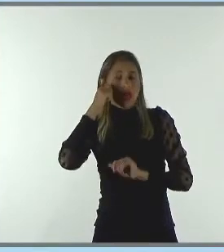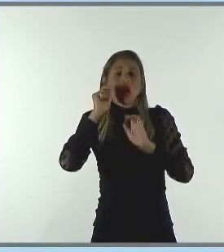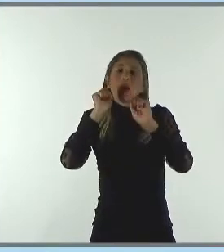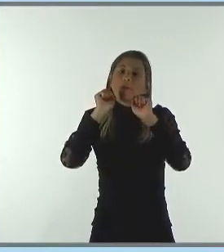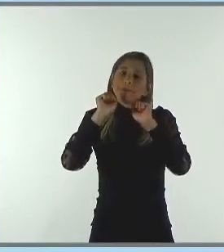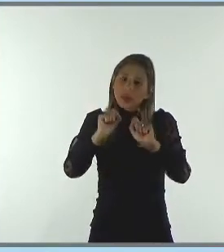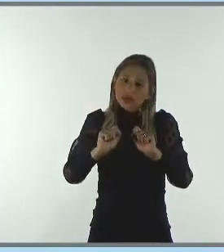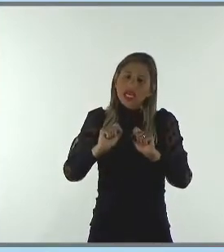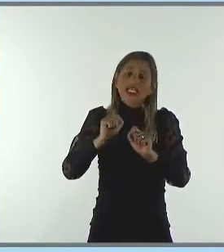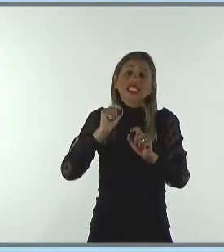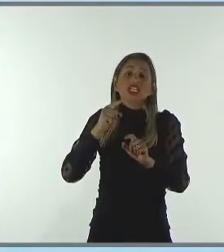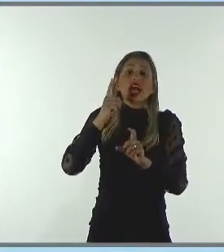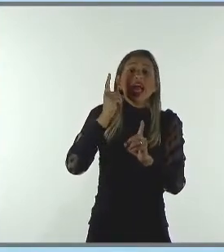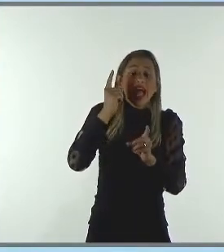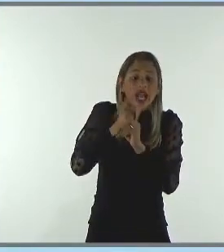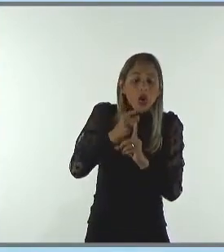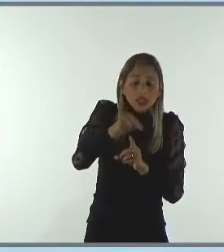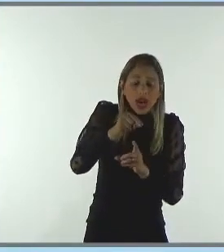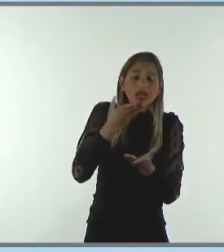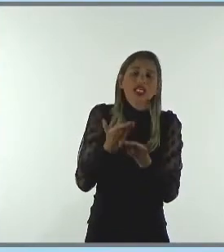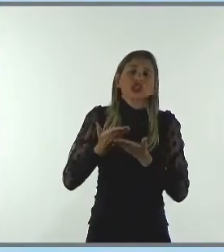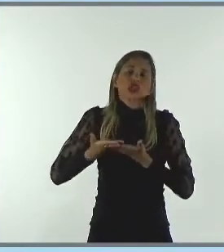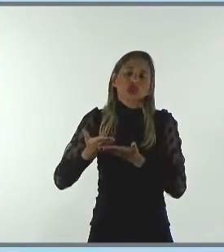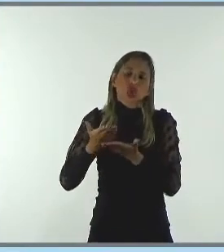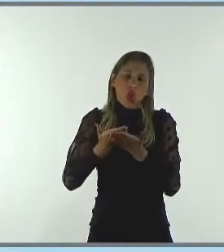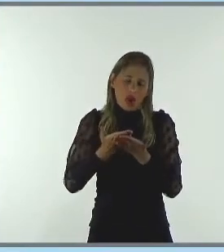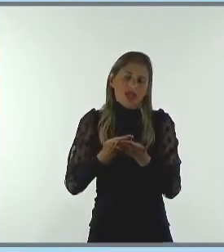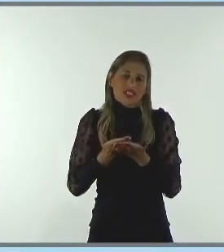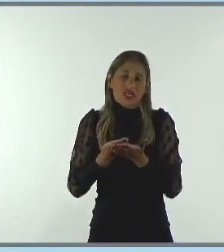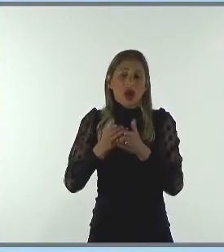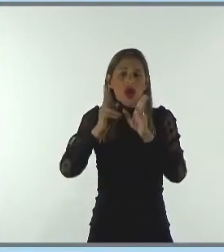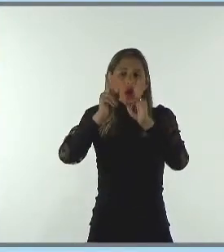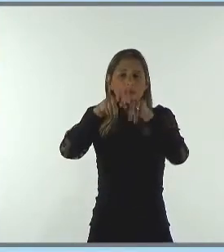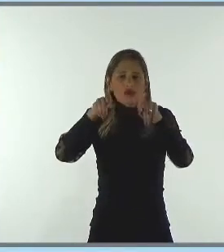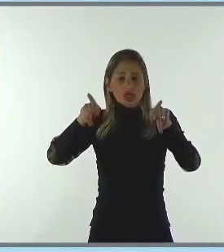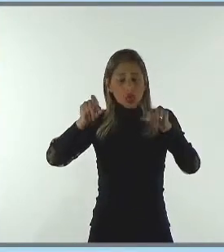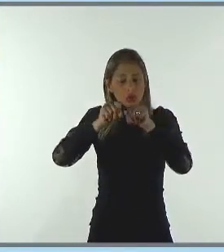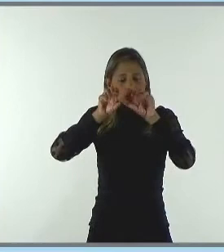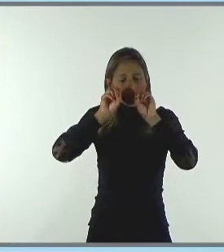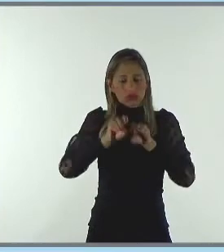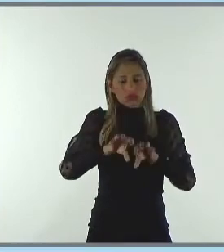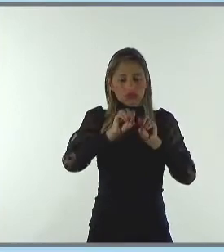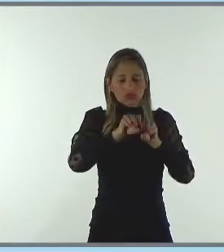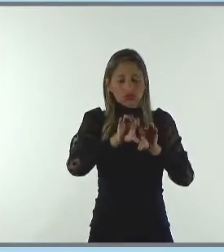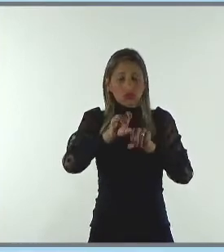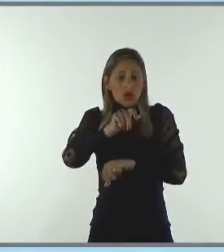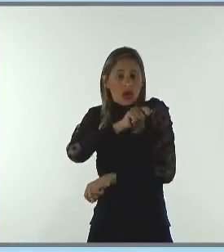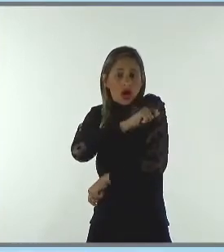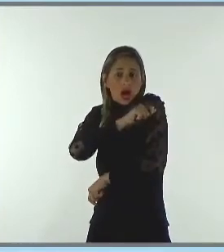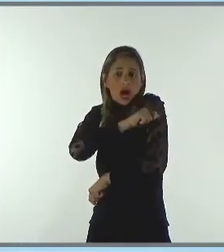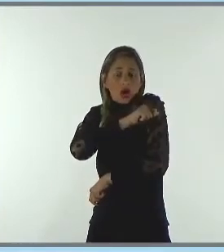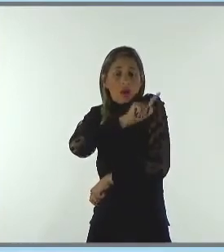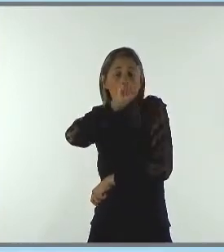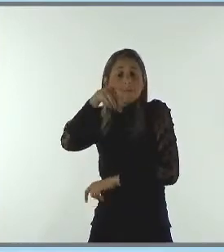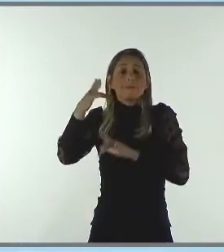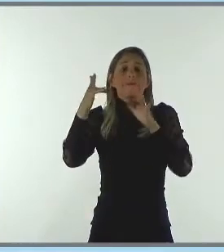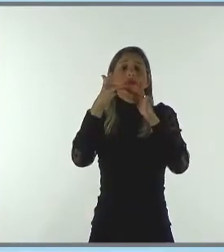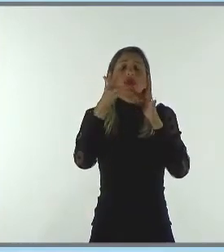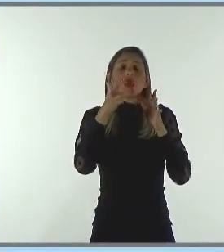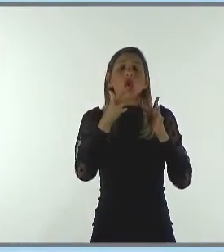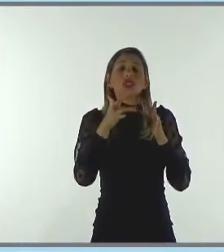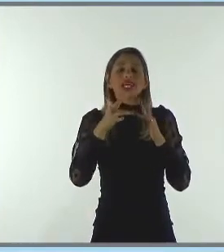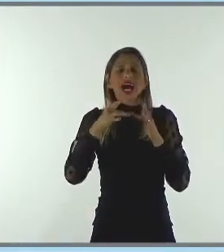às escolas, a esse domínio diário no qual o professor atua e vai ter com seus alunos os primeiros contatos no processo